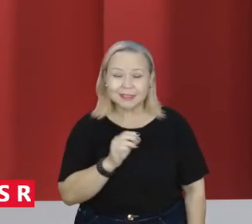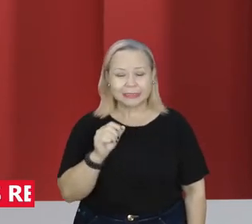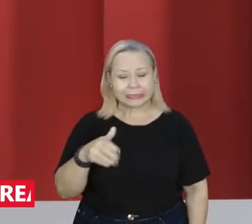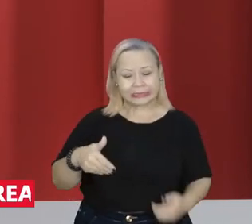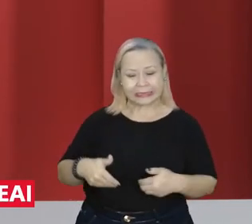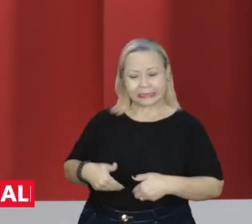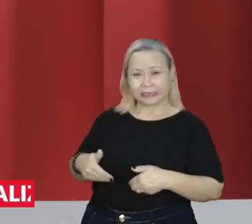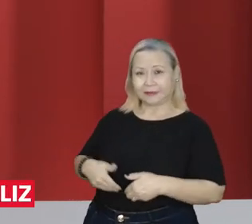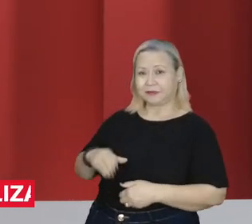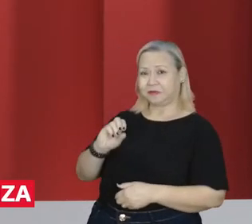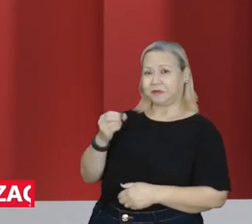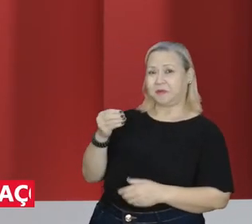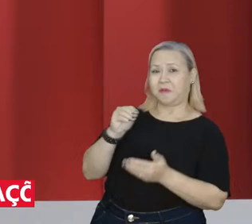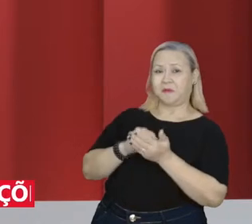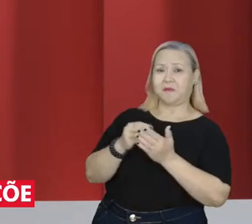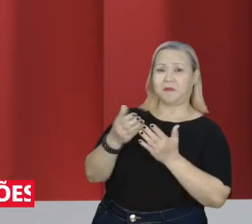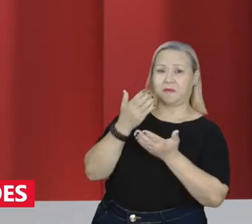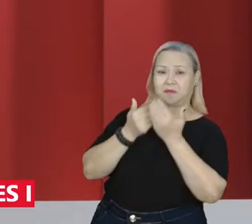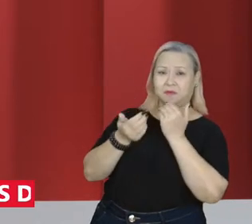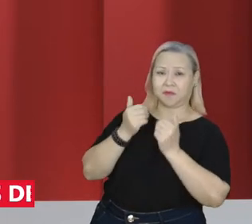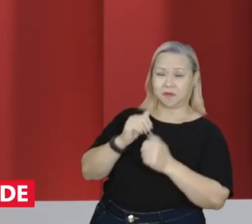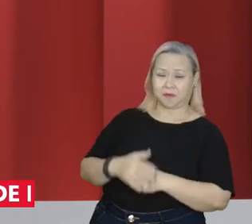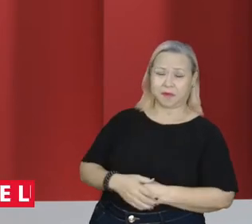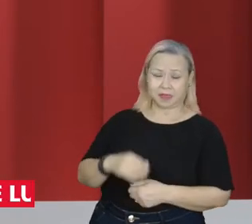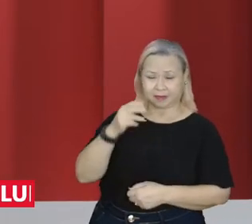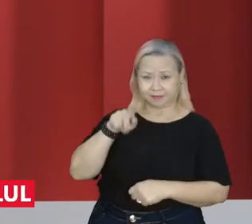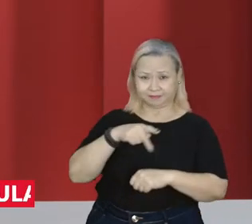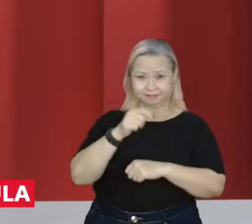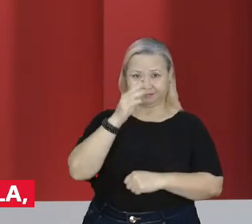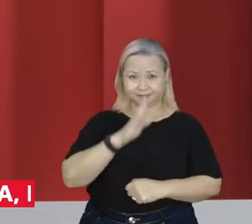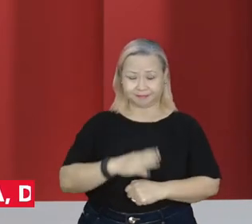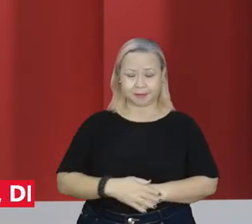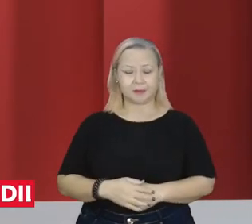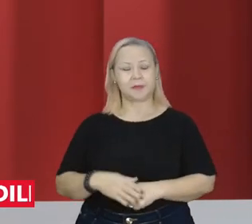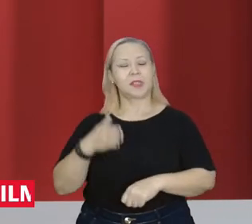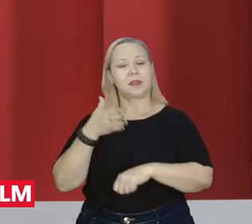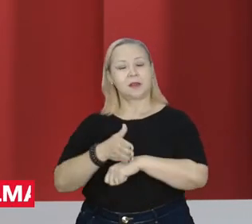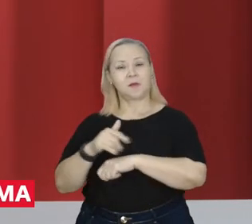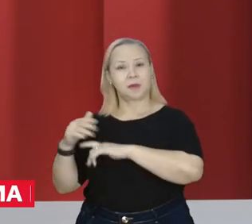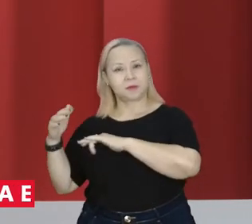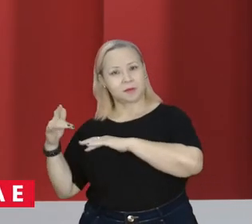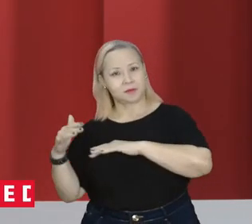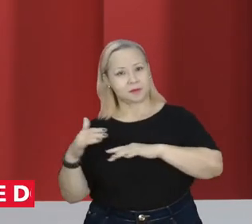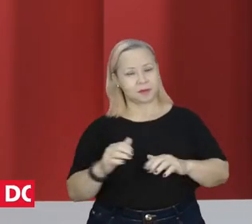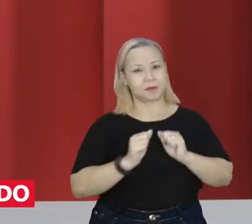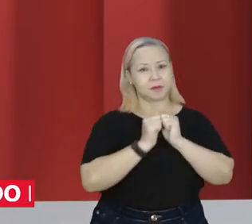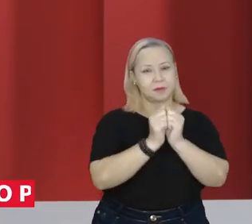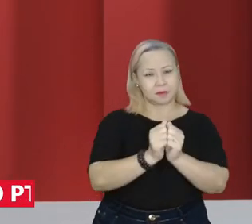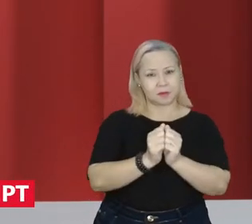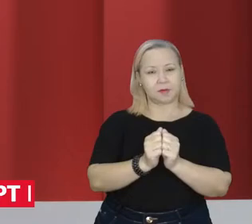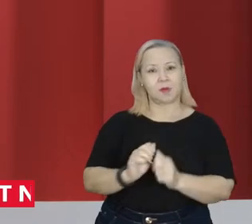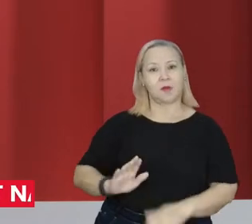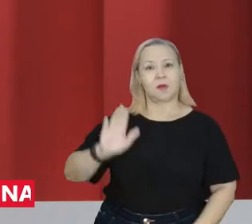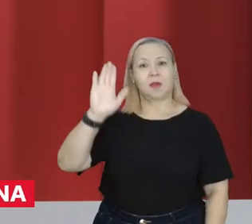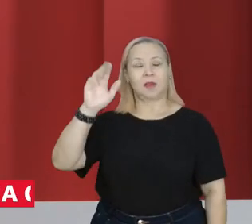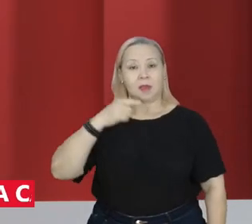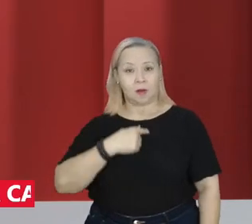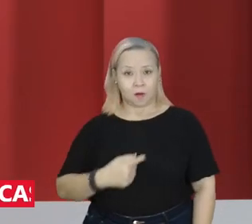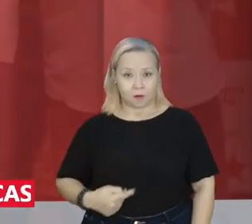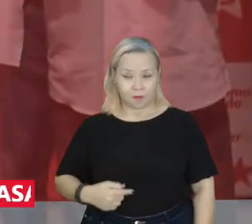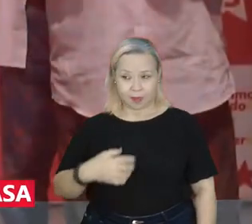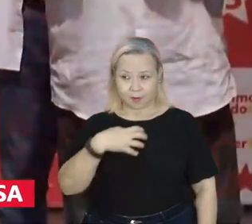fome ou insegurança alimentar no país. Ele participou de caminhada com o candidato do PT ao governo da Bahia,